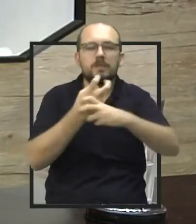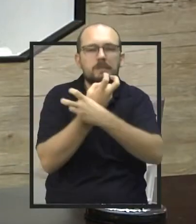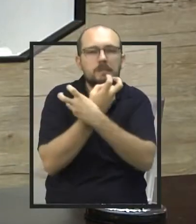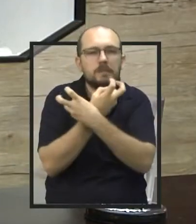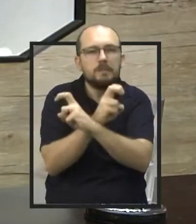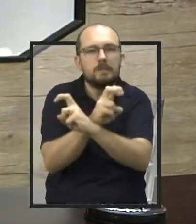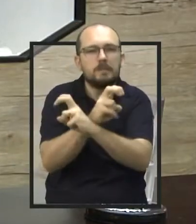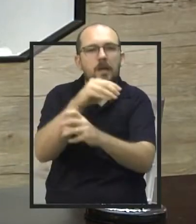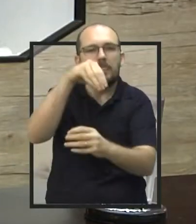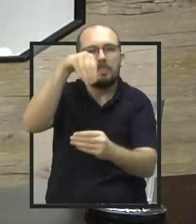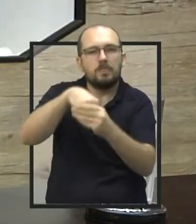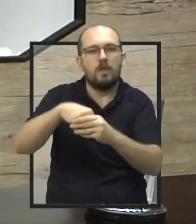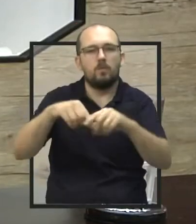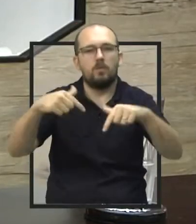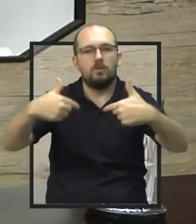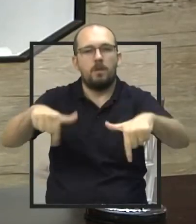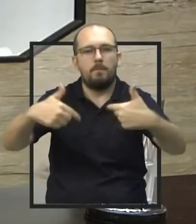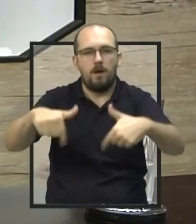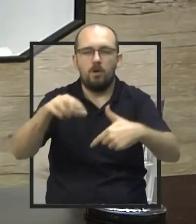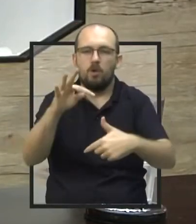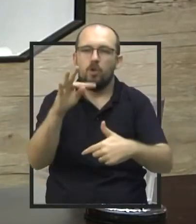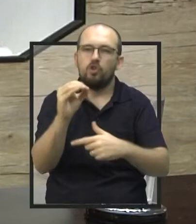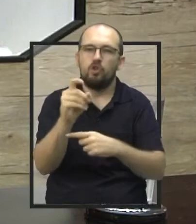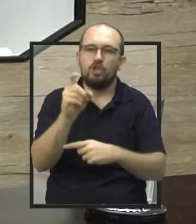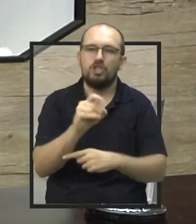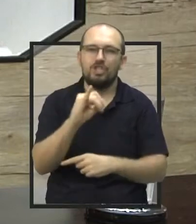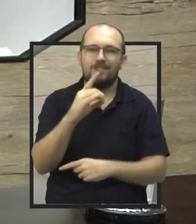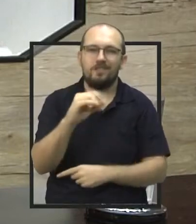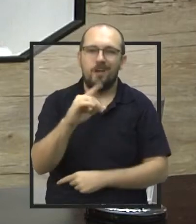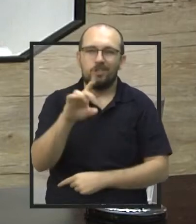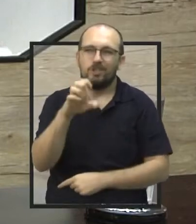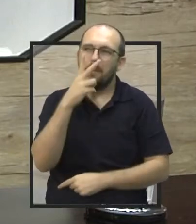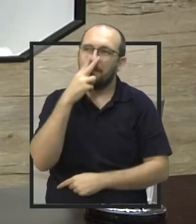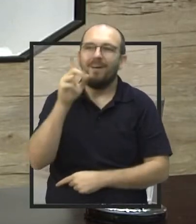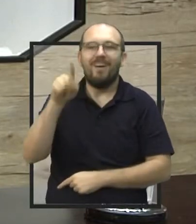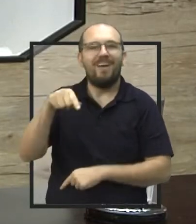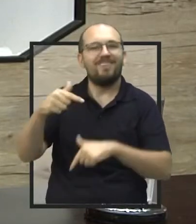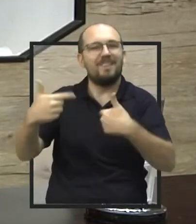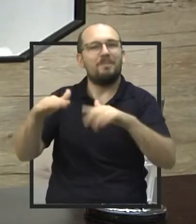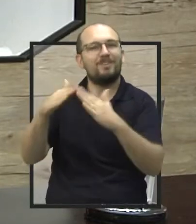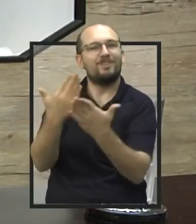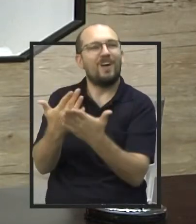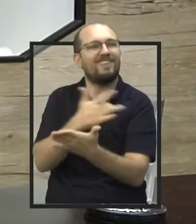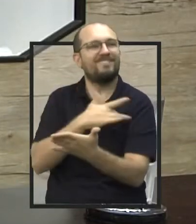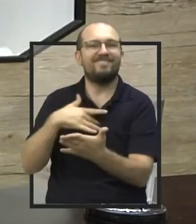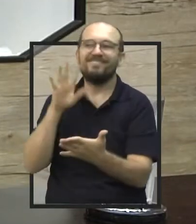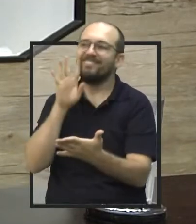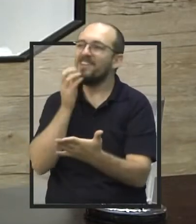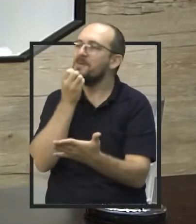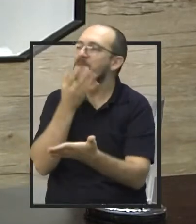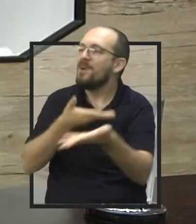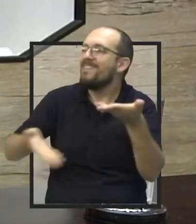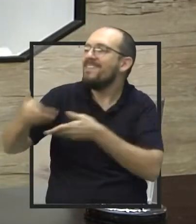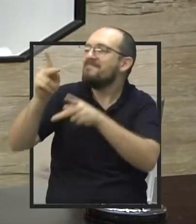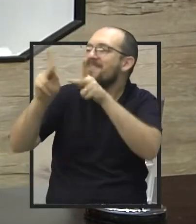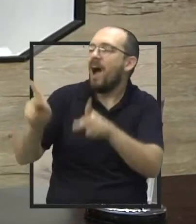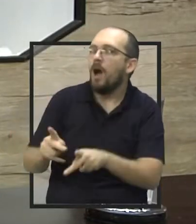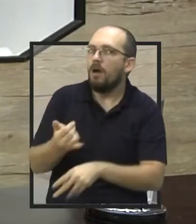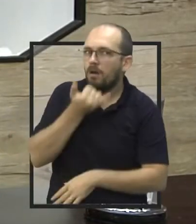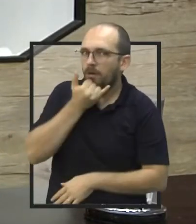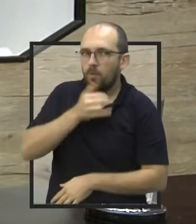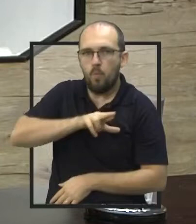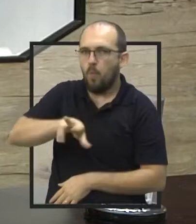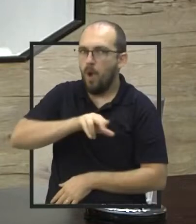com as pessoas, as coisas que eu via que me deixava muito nervosa, o tratamento das pessoas, aquele ambiente de trabalho que nem sempre era